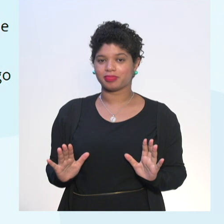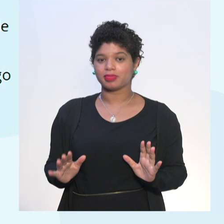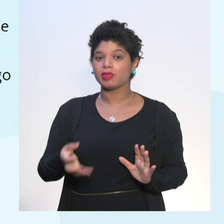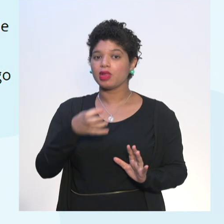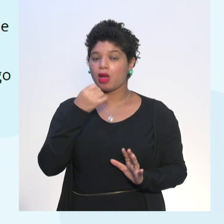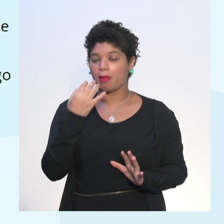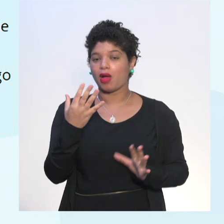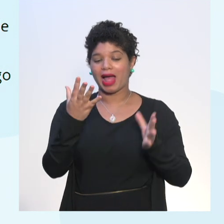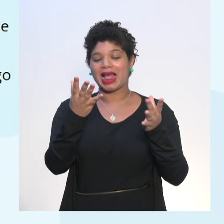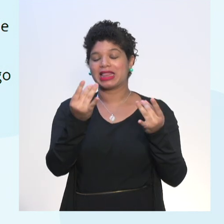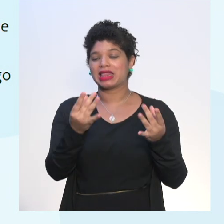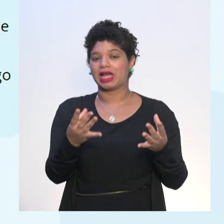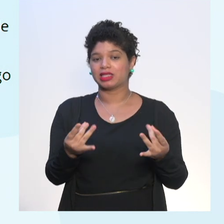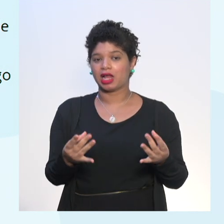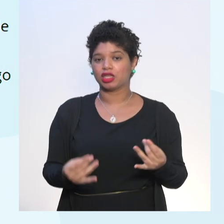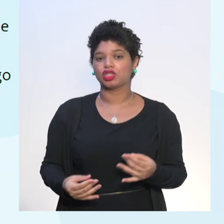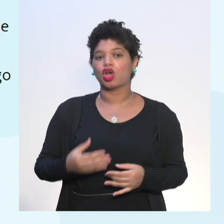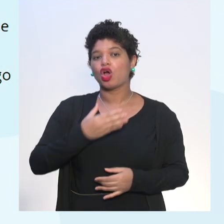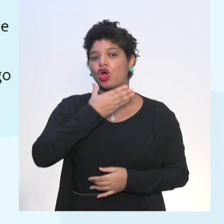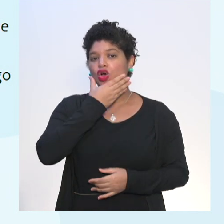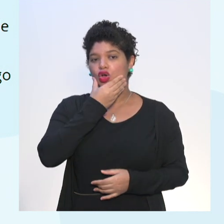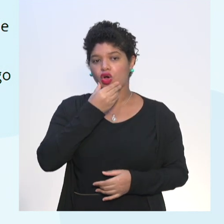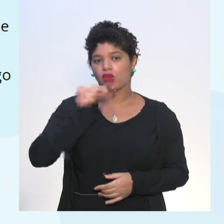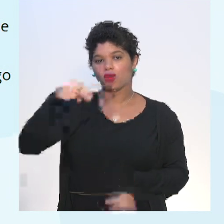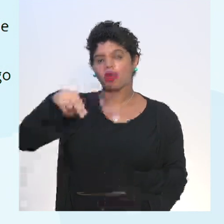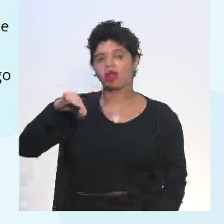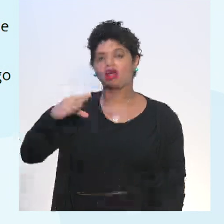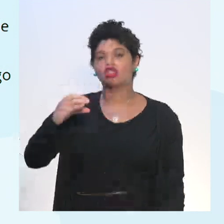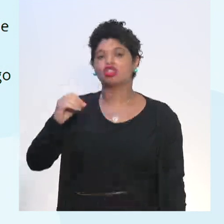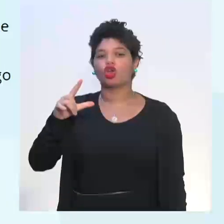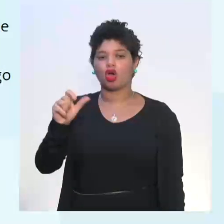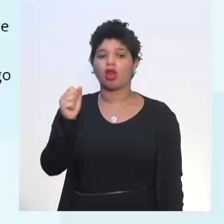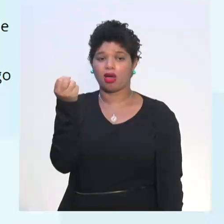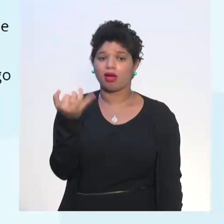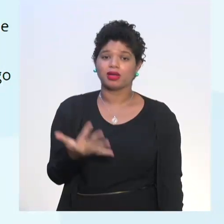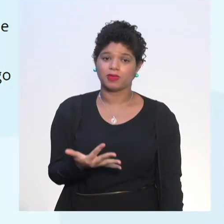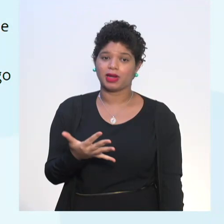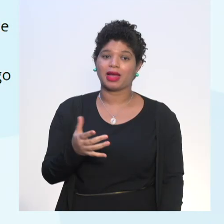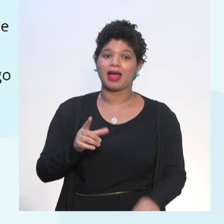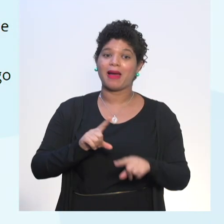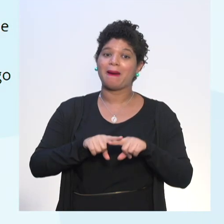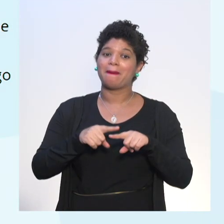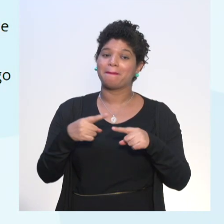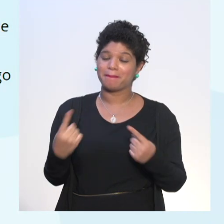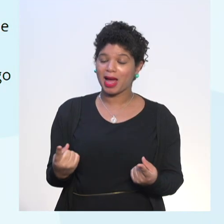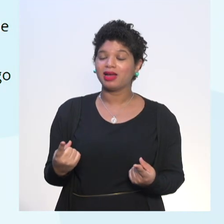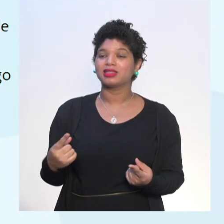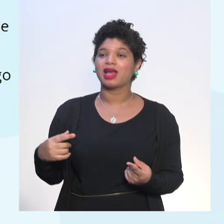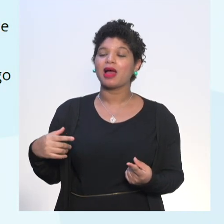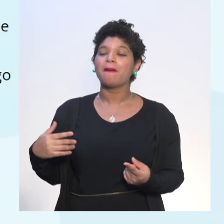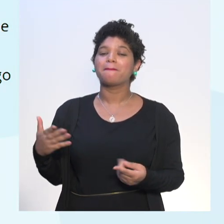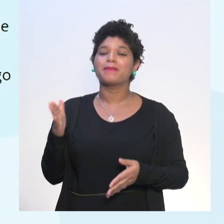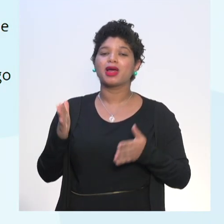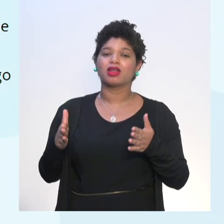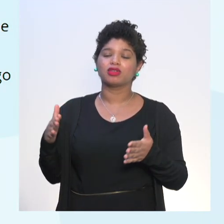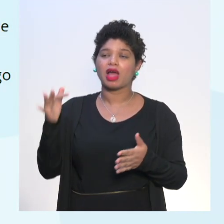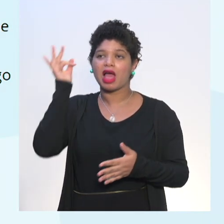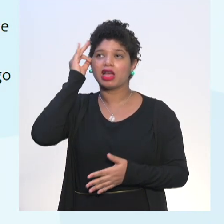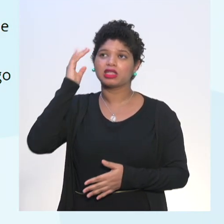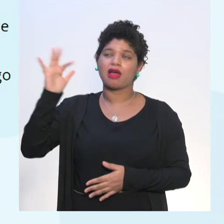essa é a definição que o Abbagnano traz para a gente, mas saibam que, ao longo da história da filosofia, a gente já teve